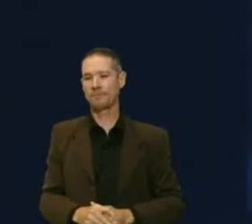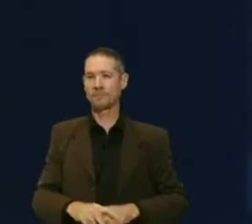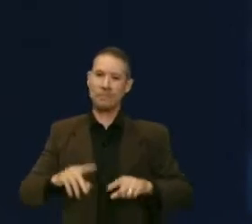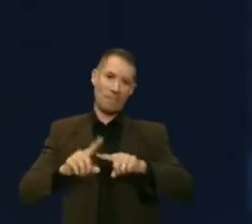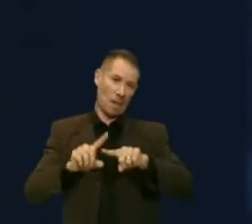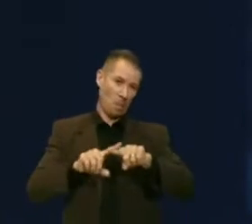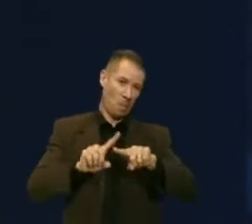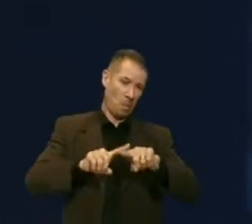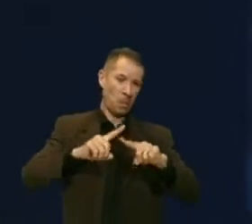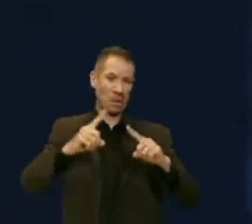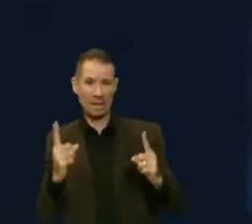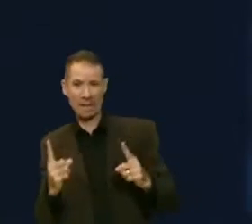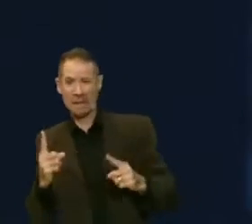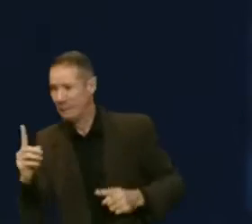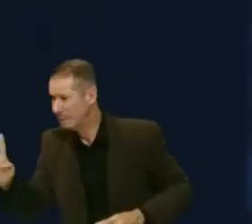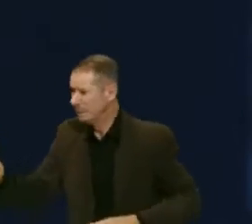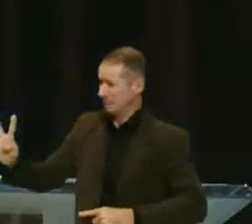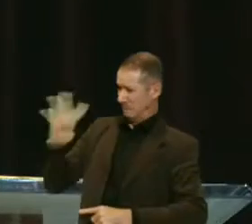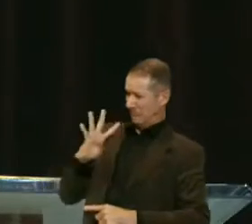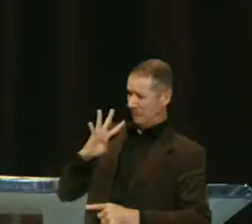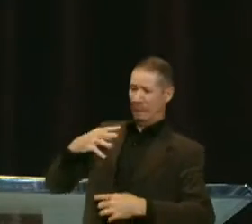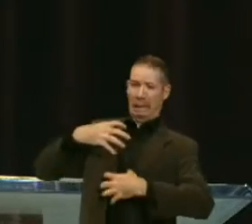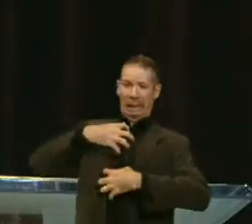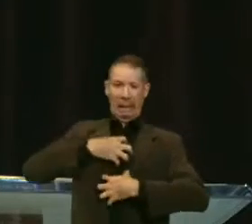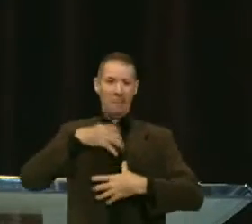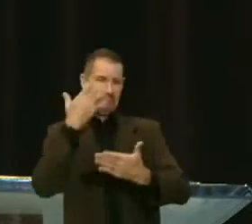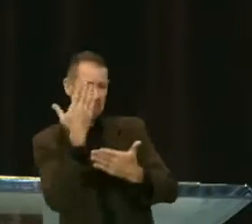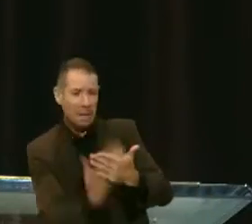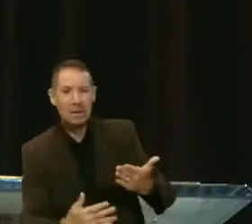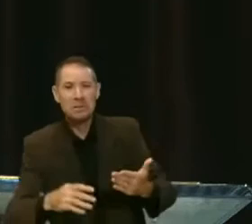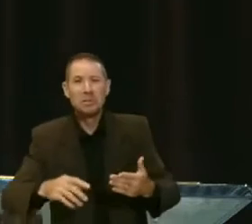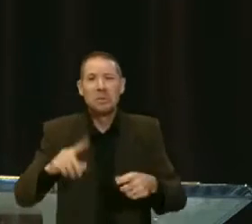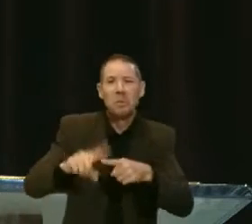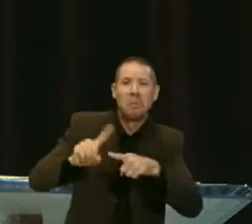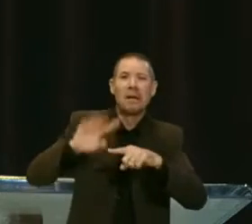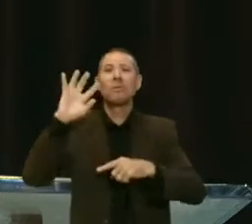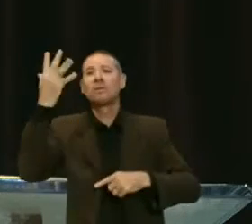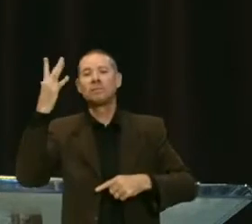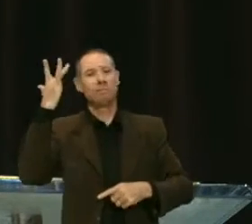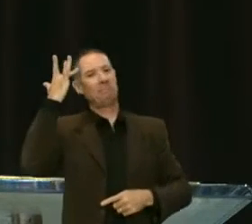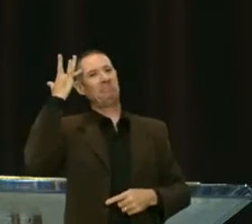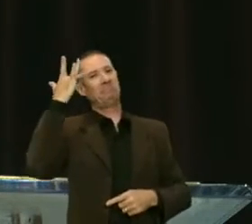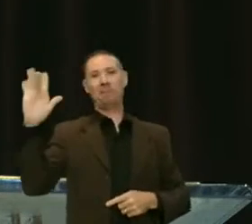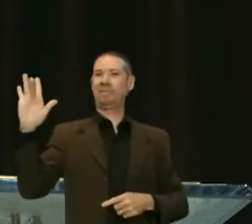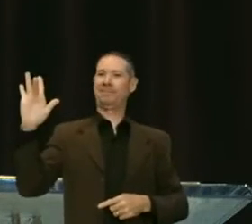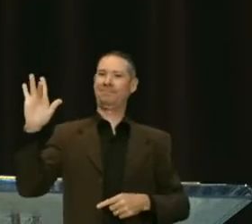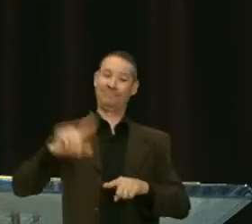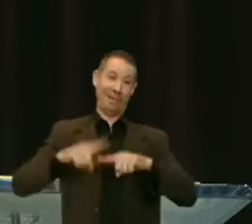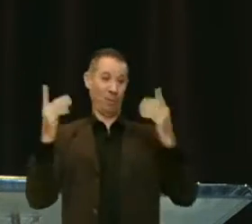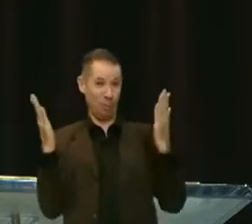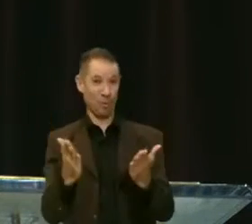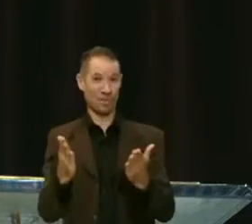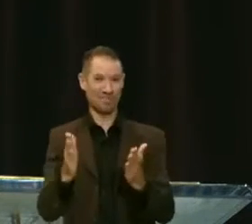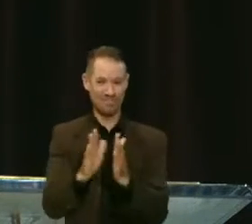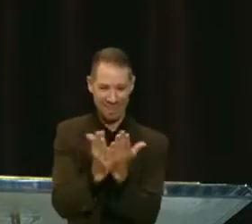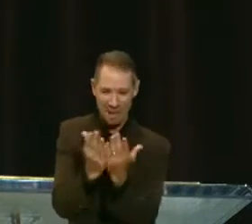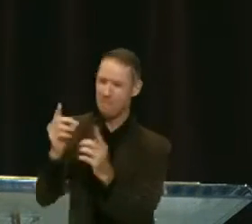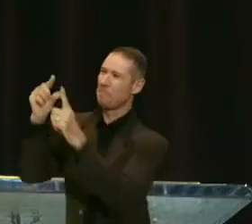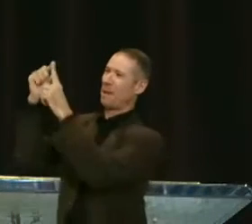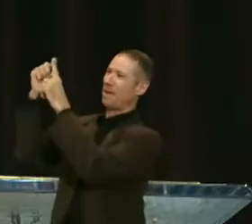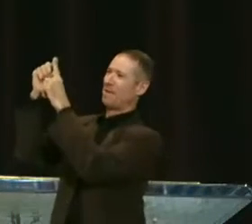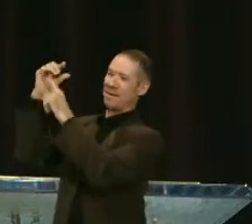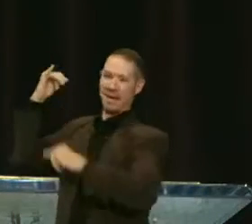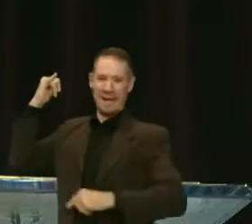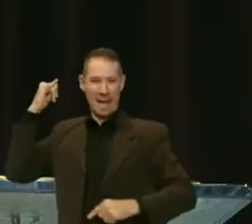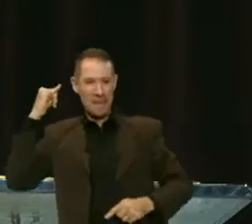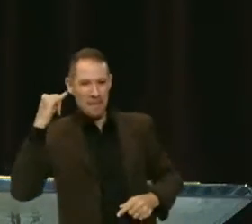Por que me ofenderam? Por que eu perdi? Por que isso aconteceu? Eu não sei, mas hoje a palavra de Deus vai